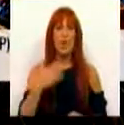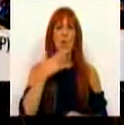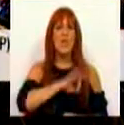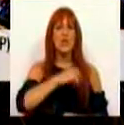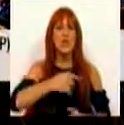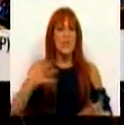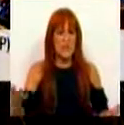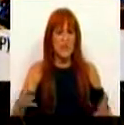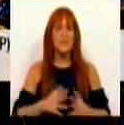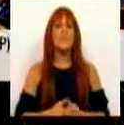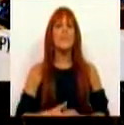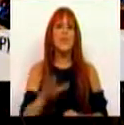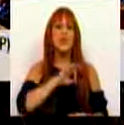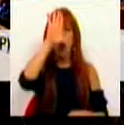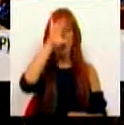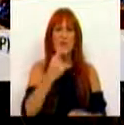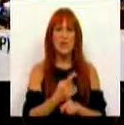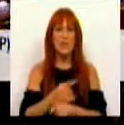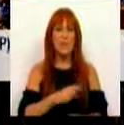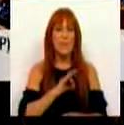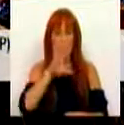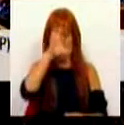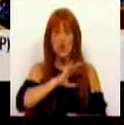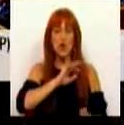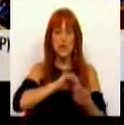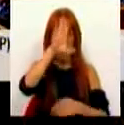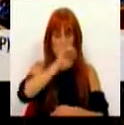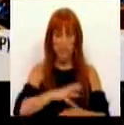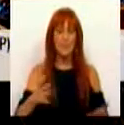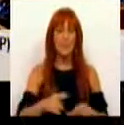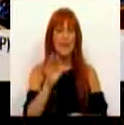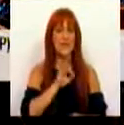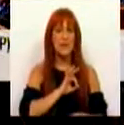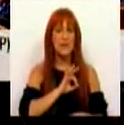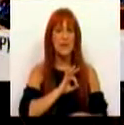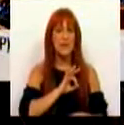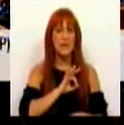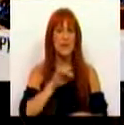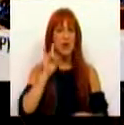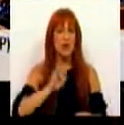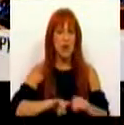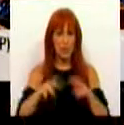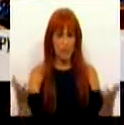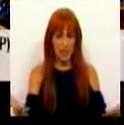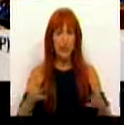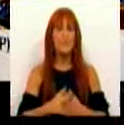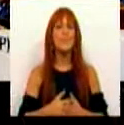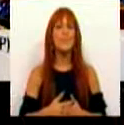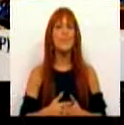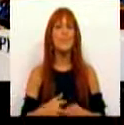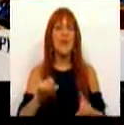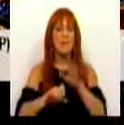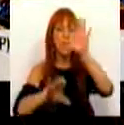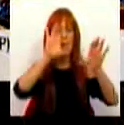Obrigado, Sr. Presidente, Sr. Ministro, Srs. Secretários de Estado, Srs. e Sras. Deputadas,